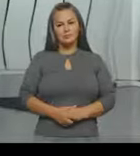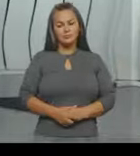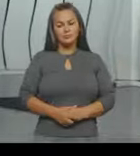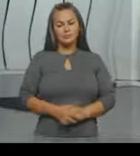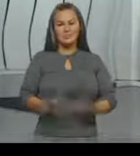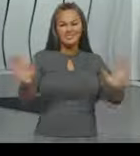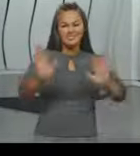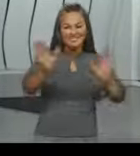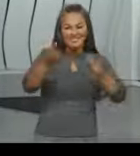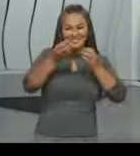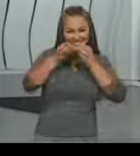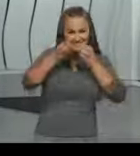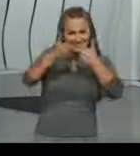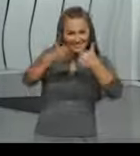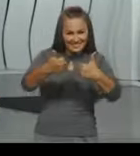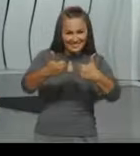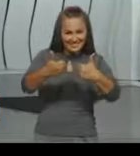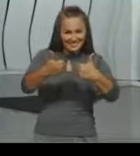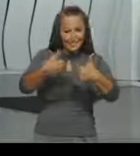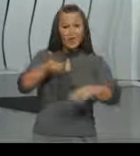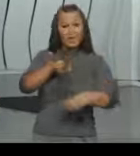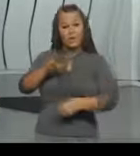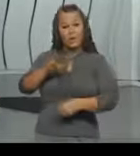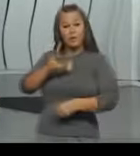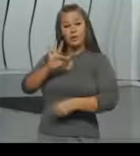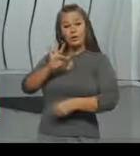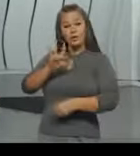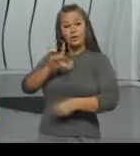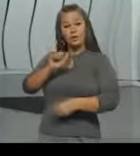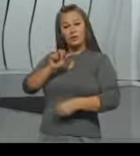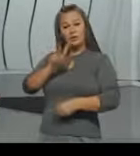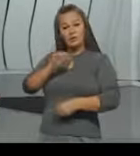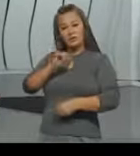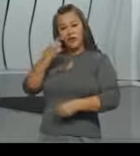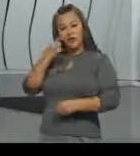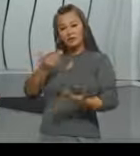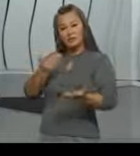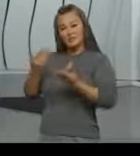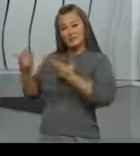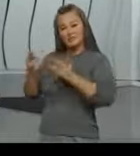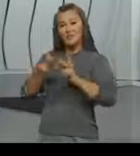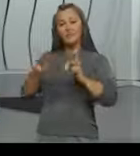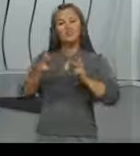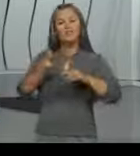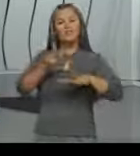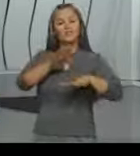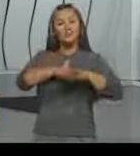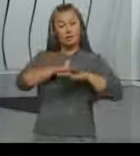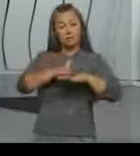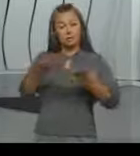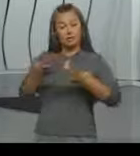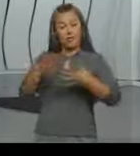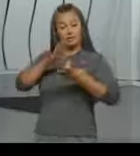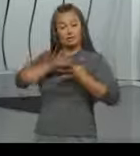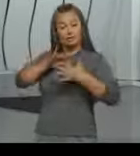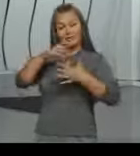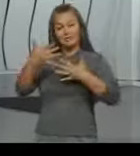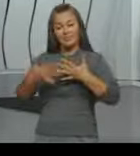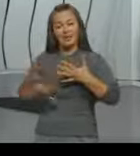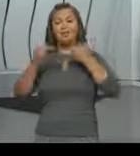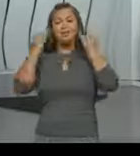Oi pessoal, tudo bem? Eu sou o Flávio, seu professor de matemática. Aqui comigo está a Fabiana, nossa intérprete